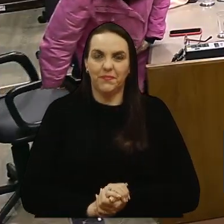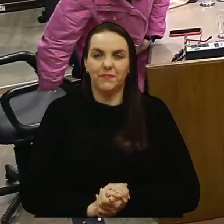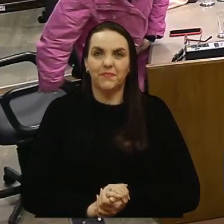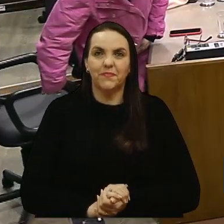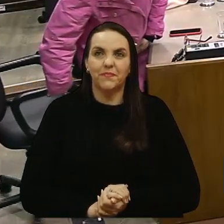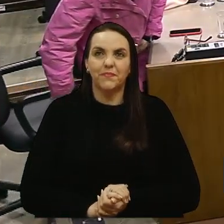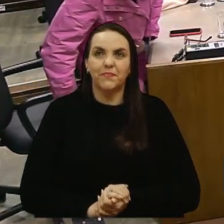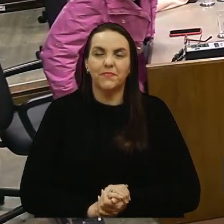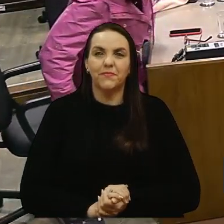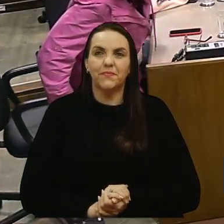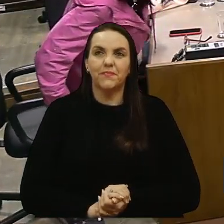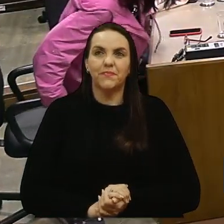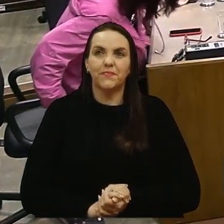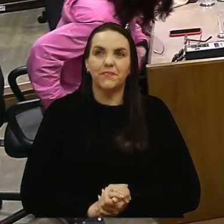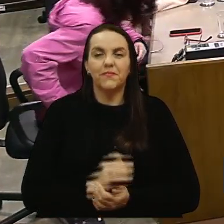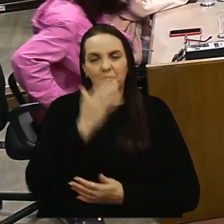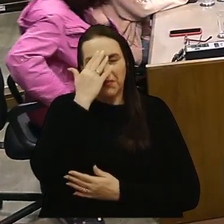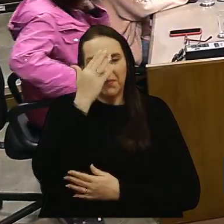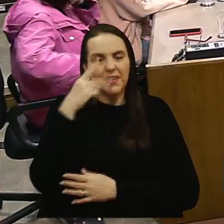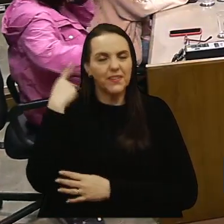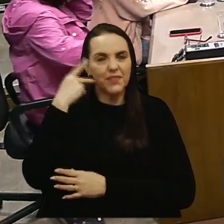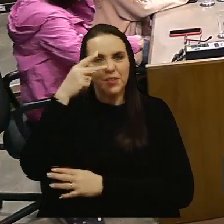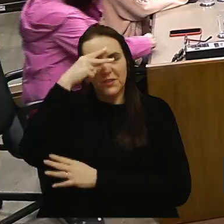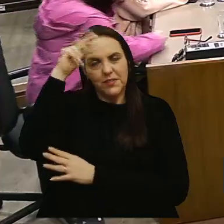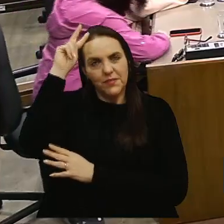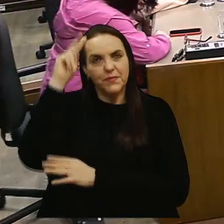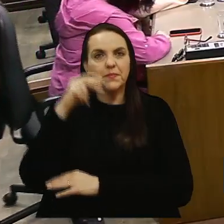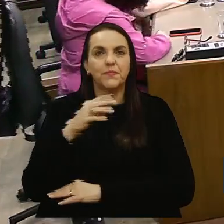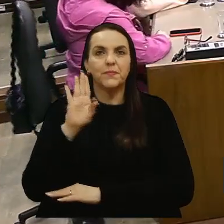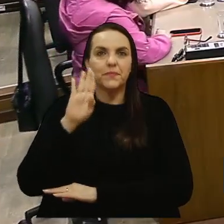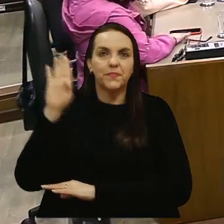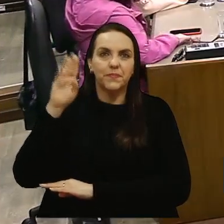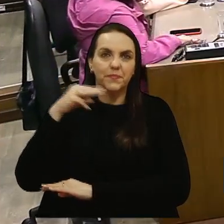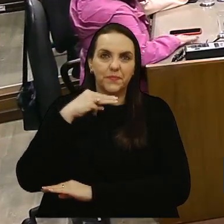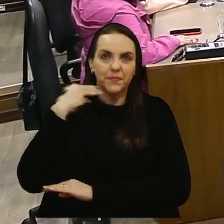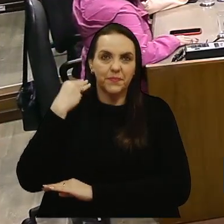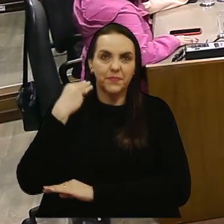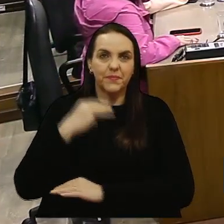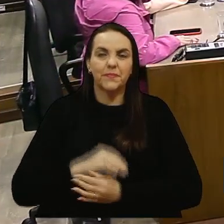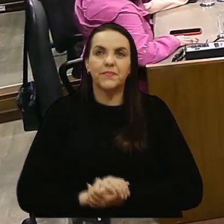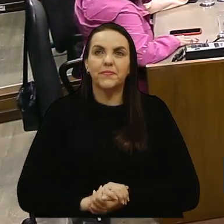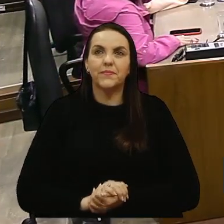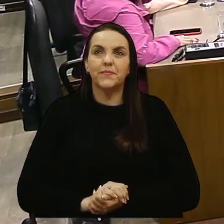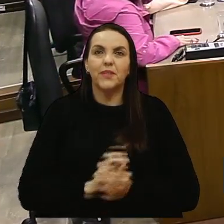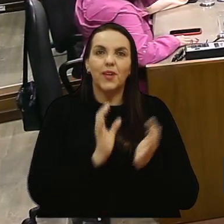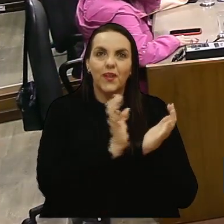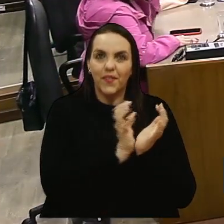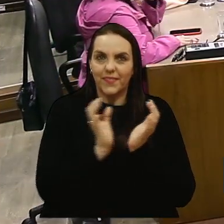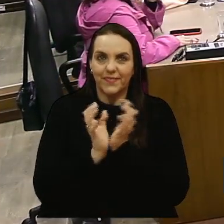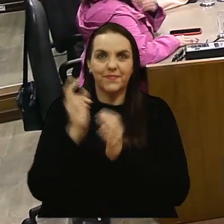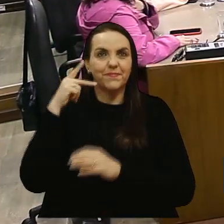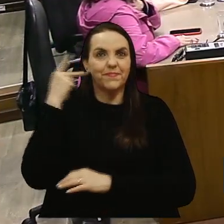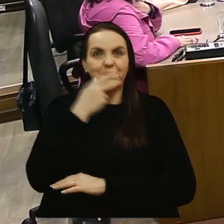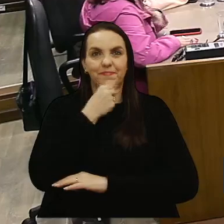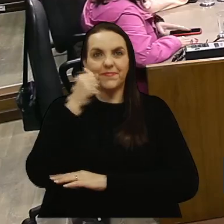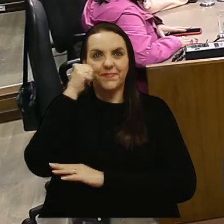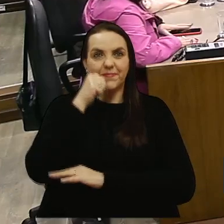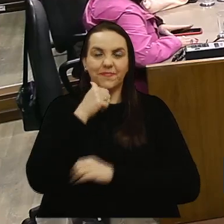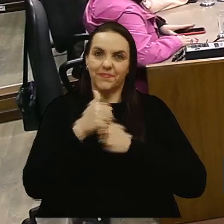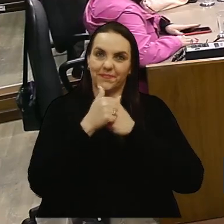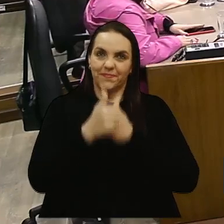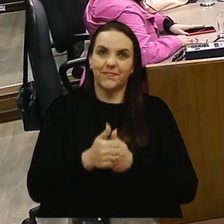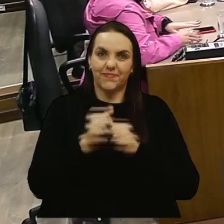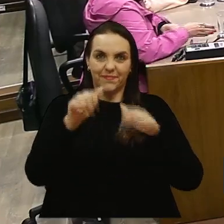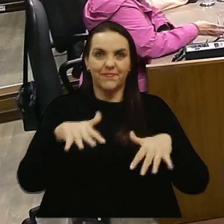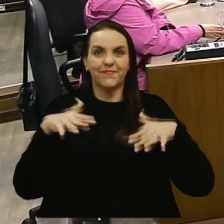vereador Edson da Rosa. Com a palavra, a vereadora Marisol Santos. Peço a palavra. Colegas vereadores, quem nos acompanha, essa plateia linda de ser tanta